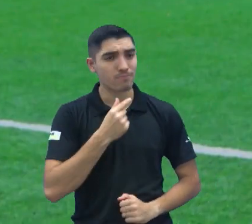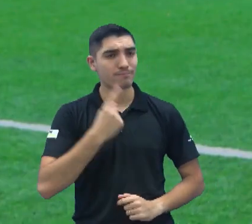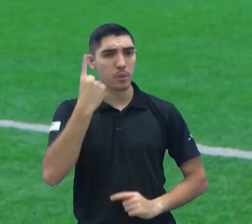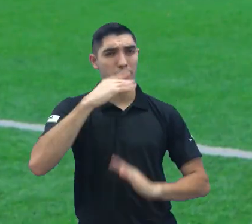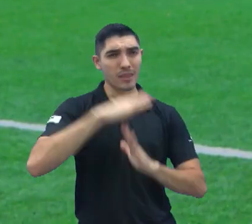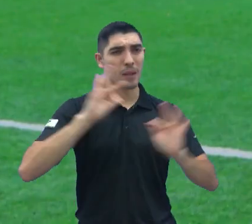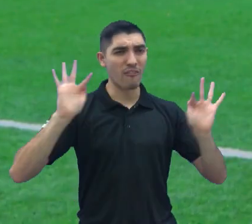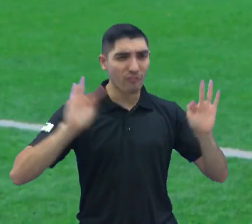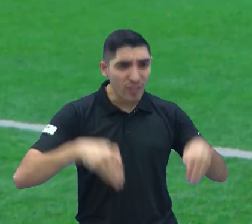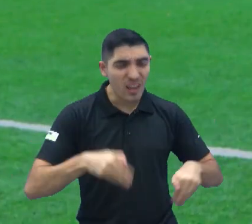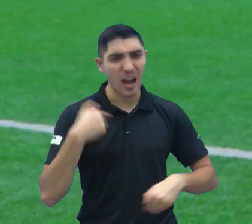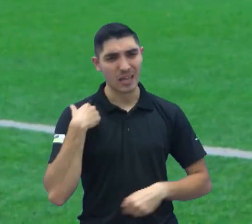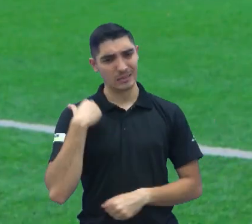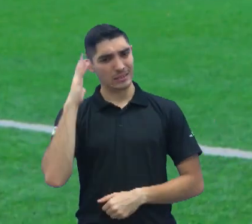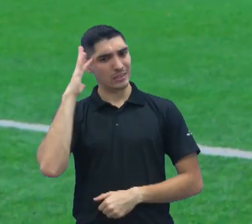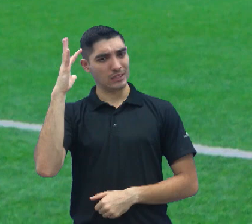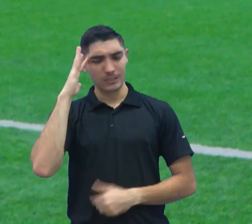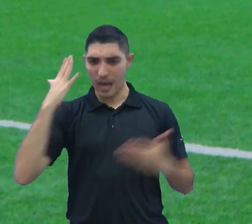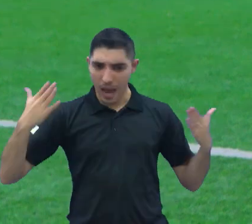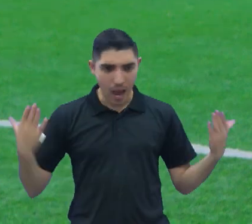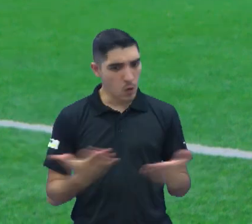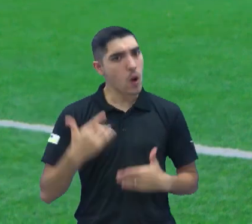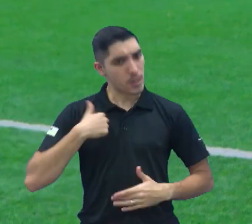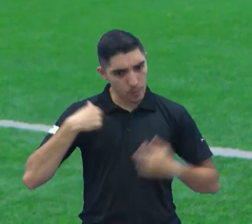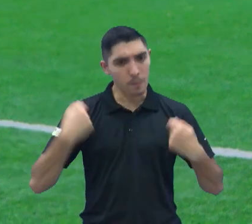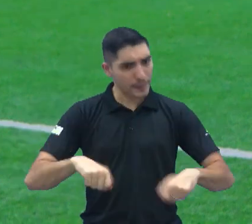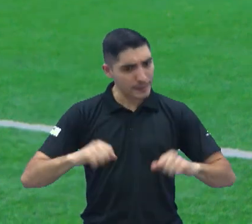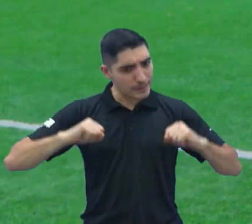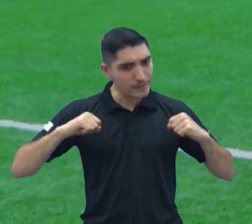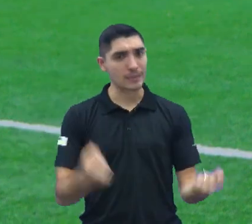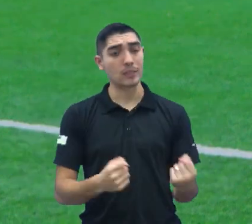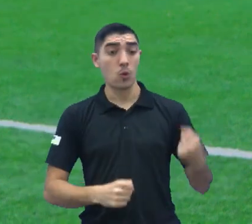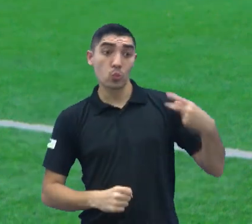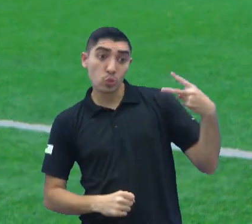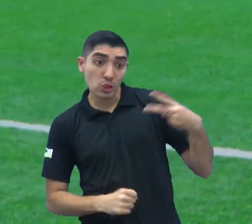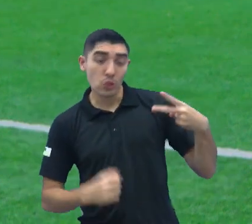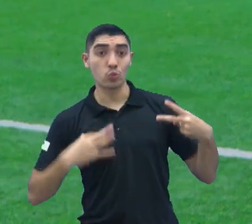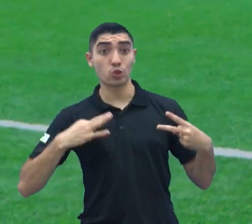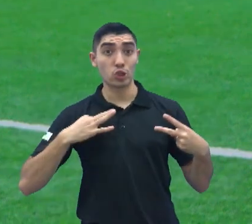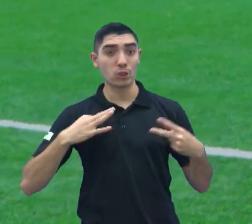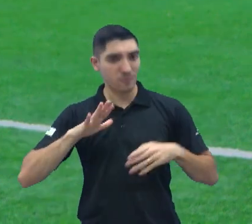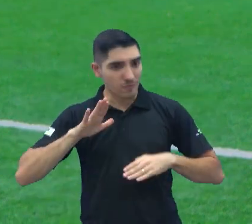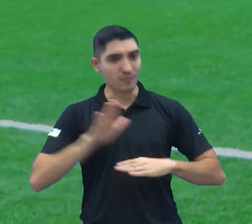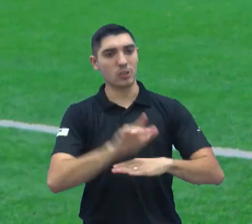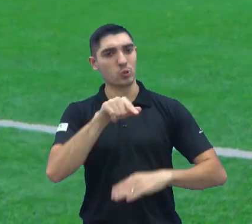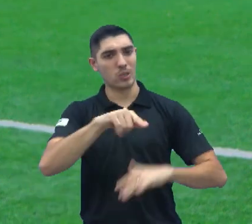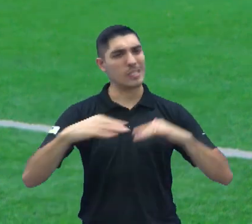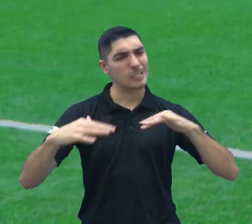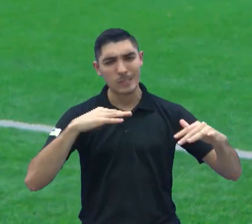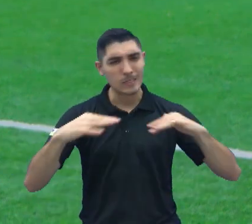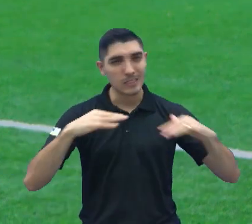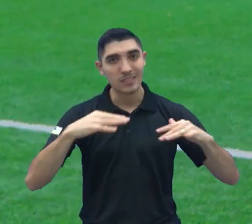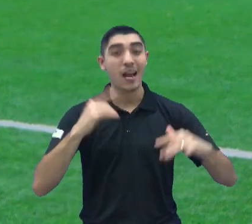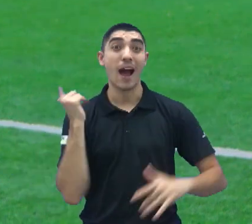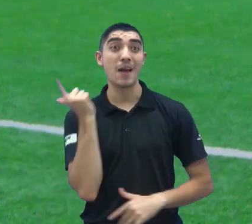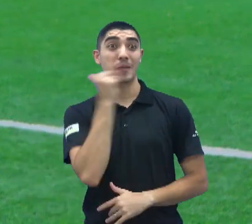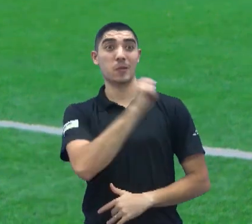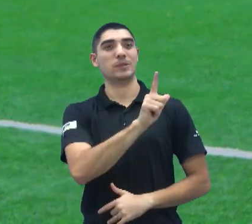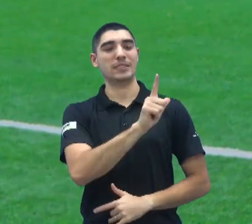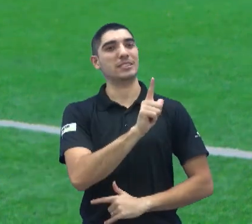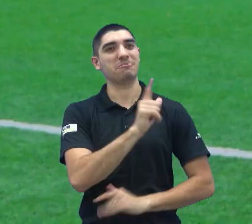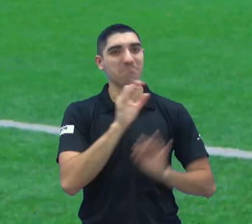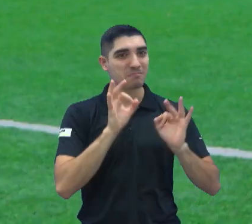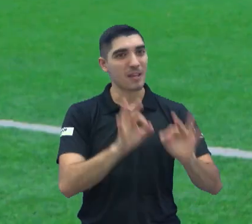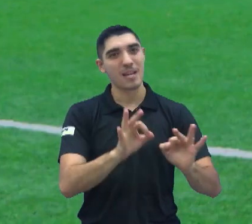assim, nossa, agora é a nossa hora. É o segundo time que vai mudar a história desse jogo. Aí chegou e aconteceu